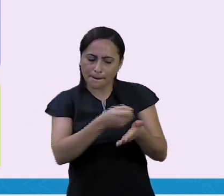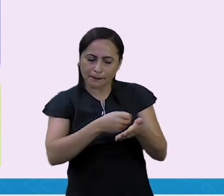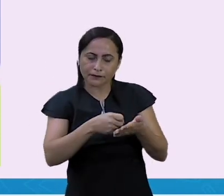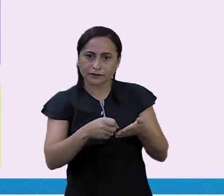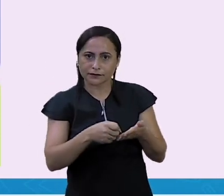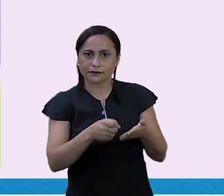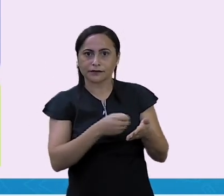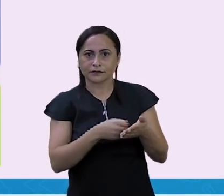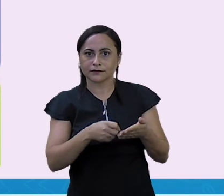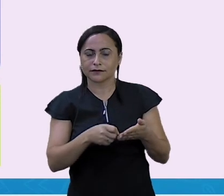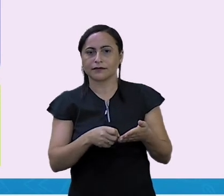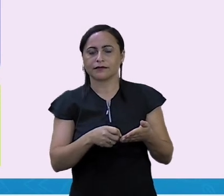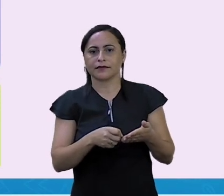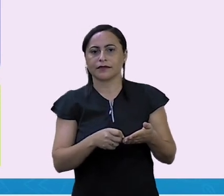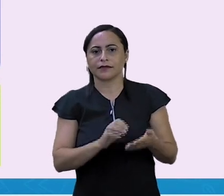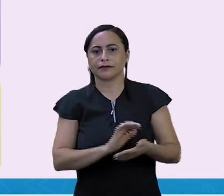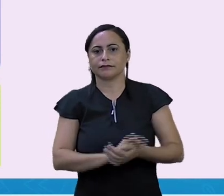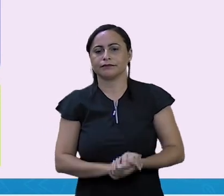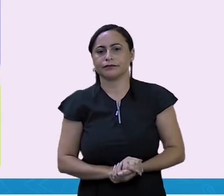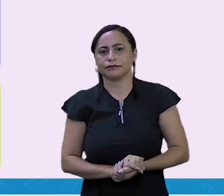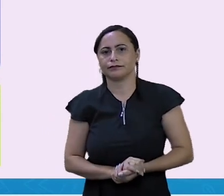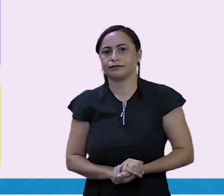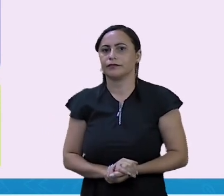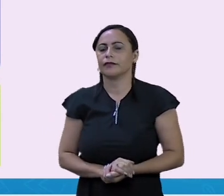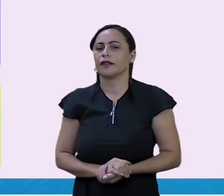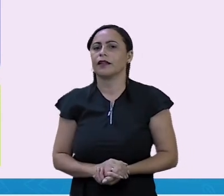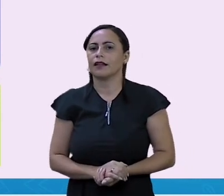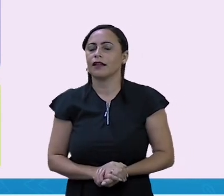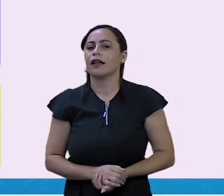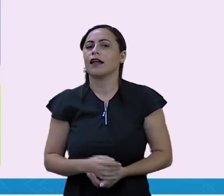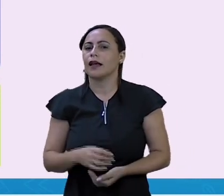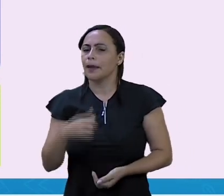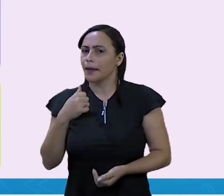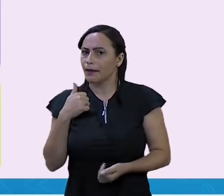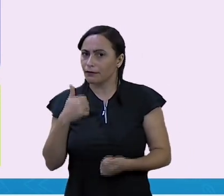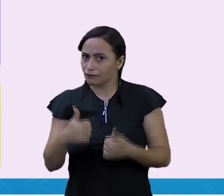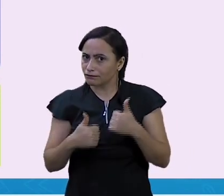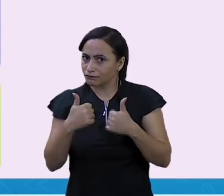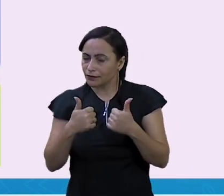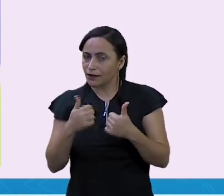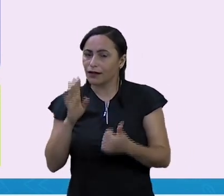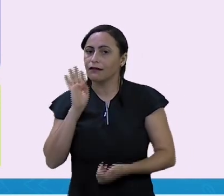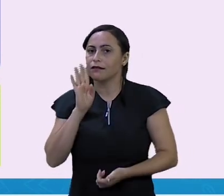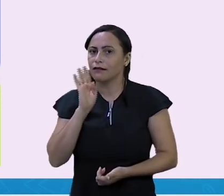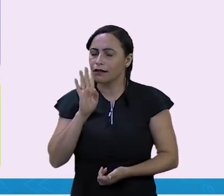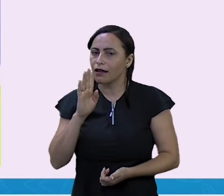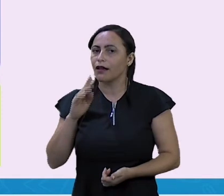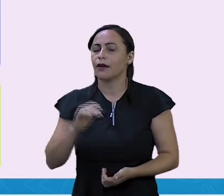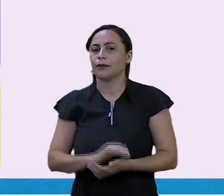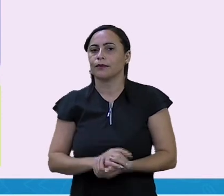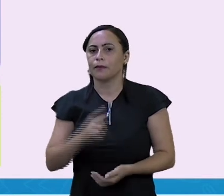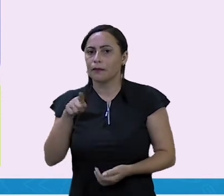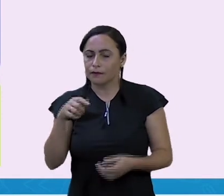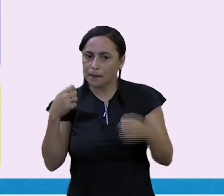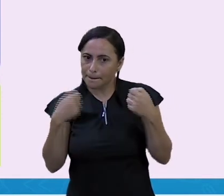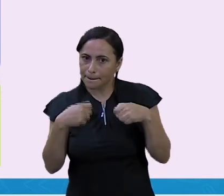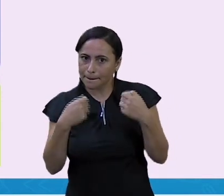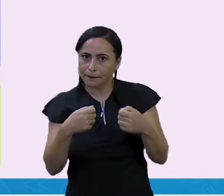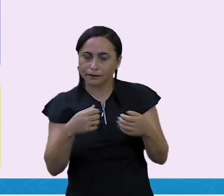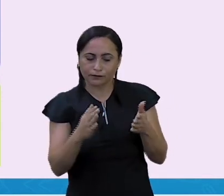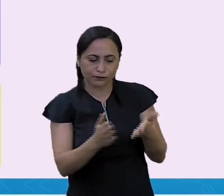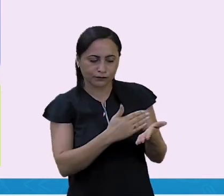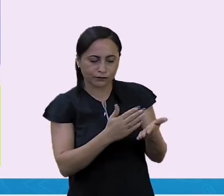aquilo vale a pena, você realmente dar uma rabiscadinha ali no cantinho do seu caderno, da sua folha